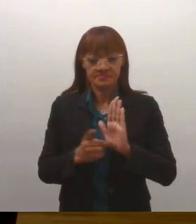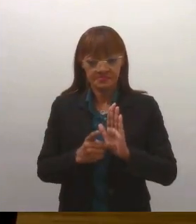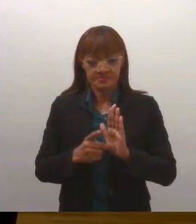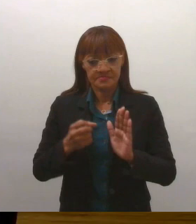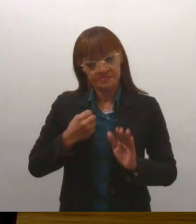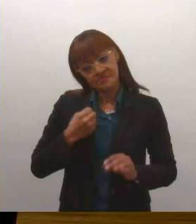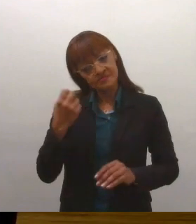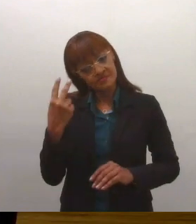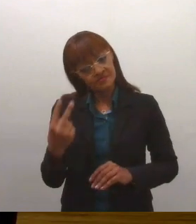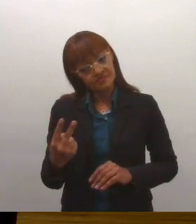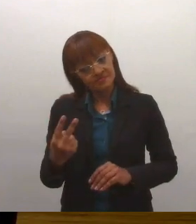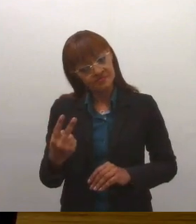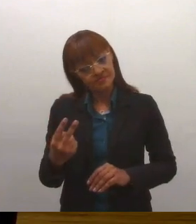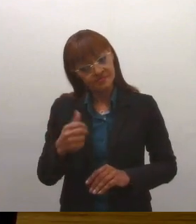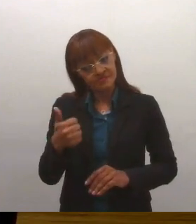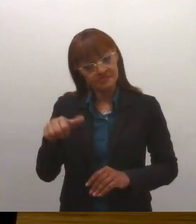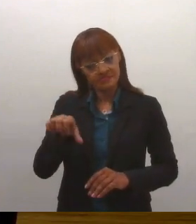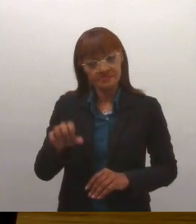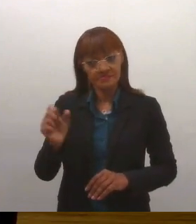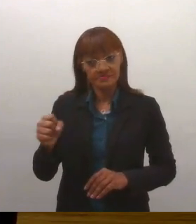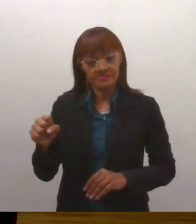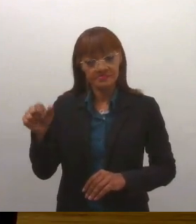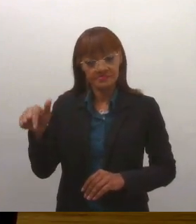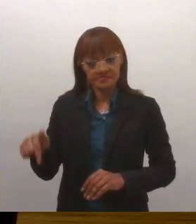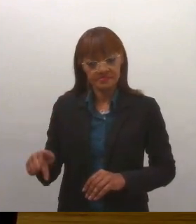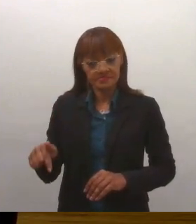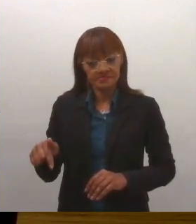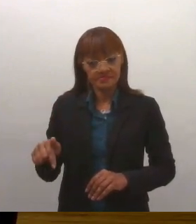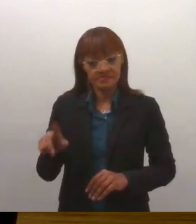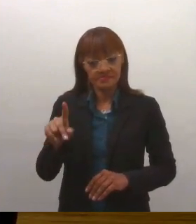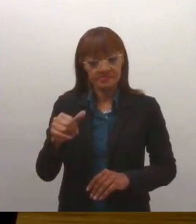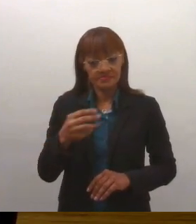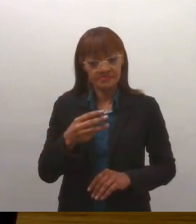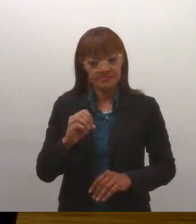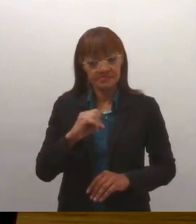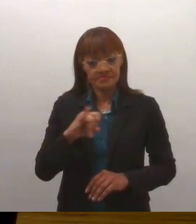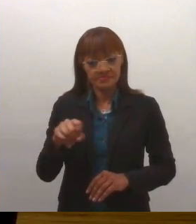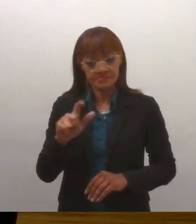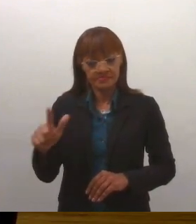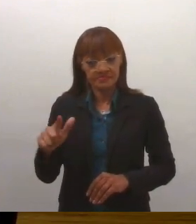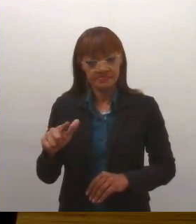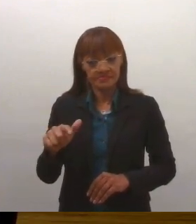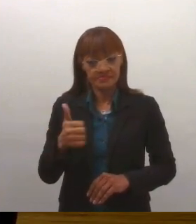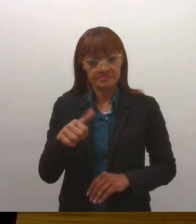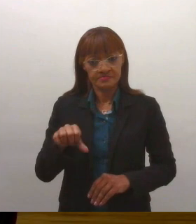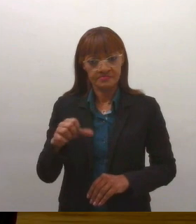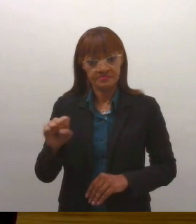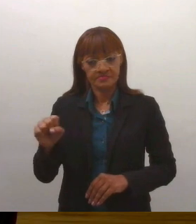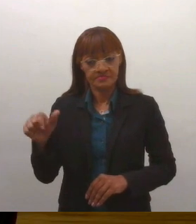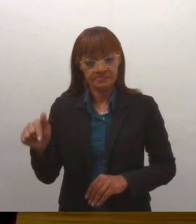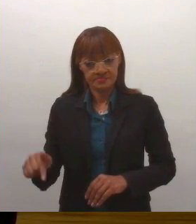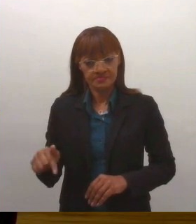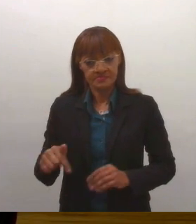1987, de 30 de junho de 87, com a redação dada pelo Decreto Legislativo número